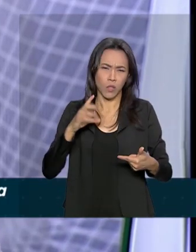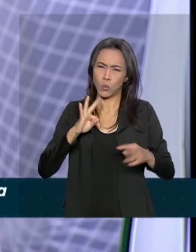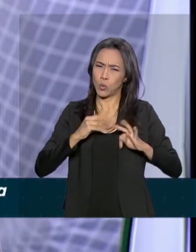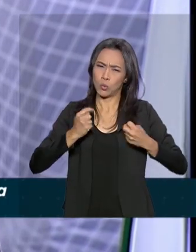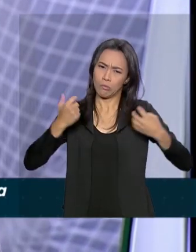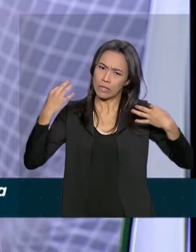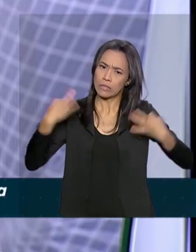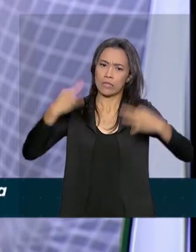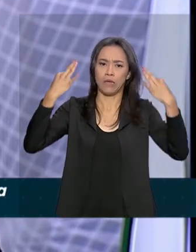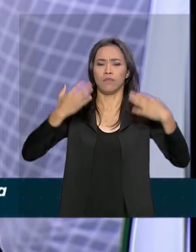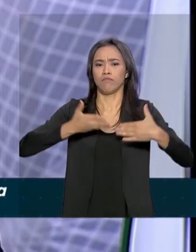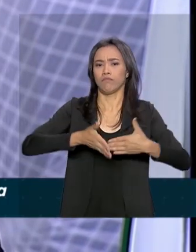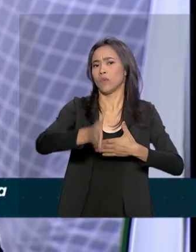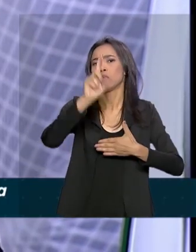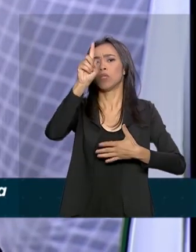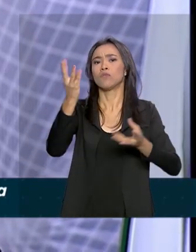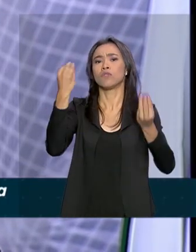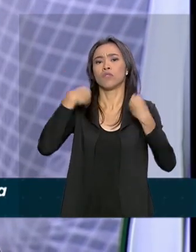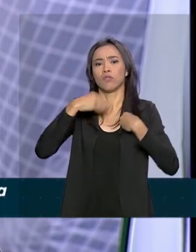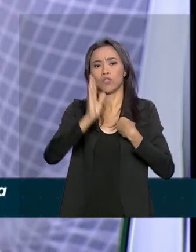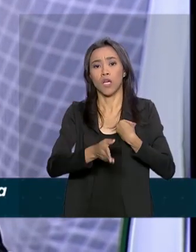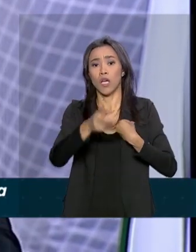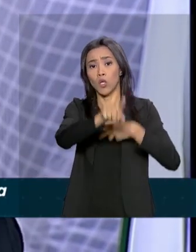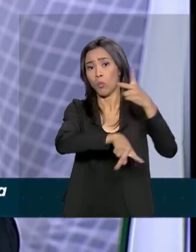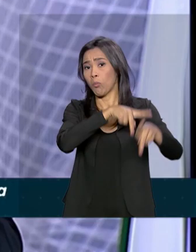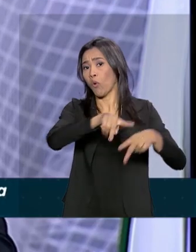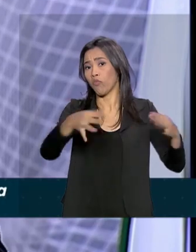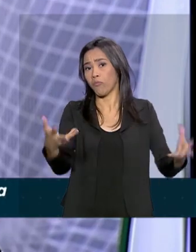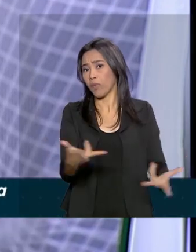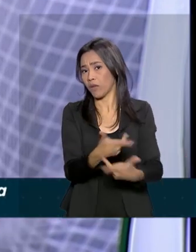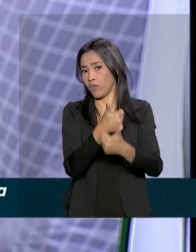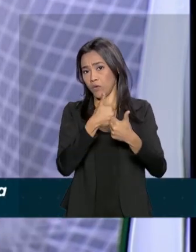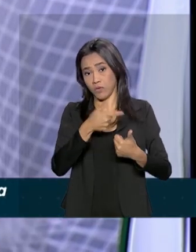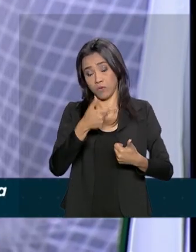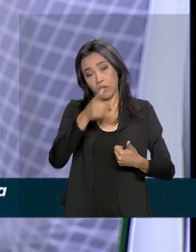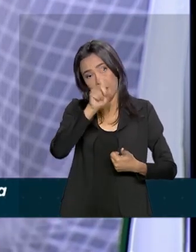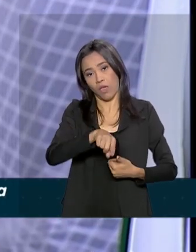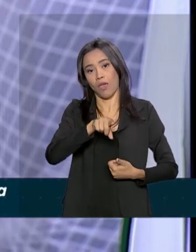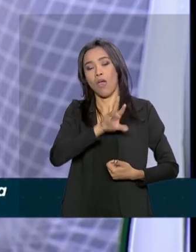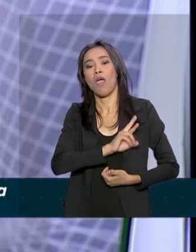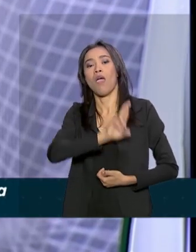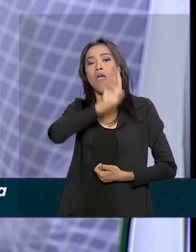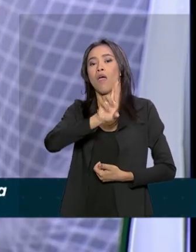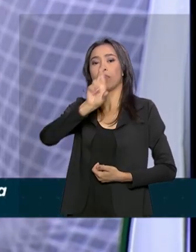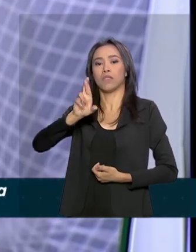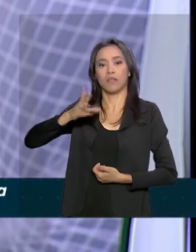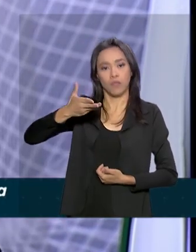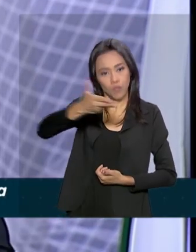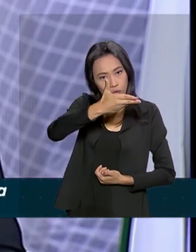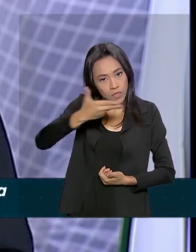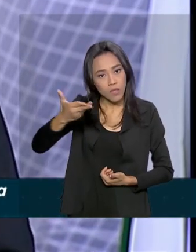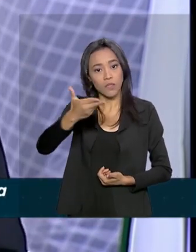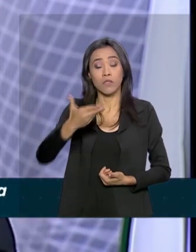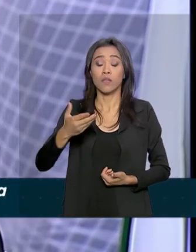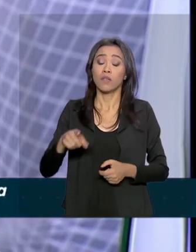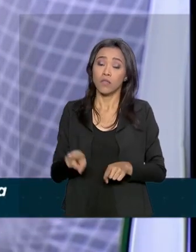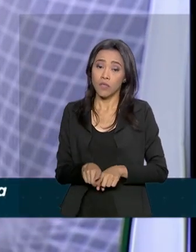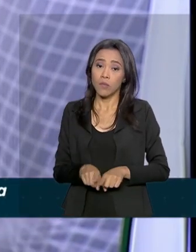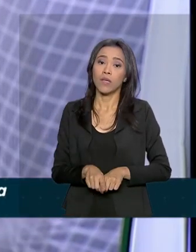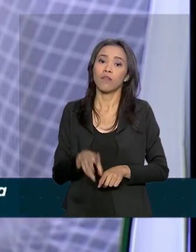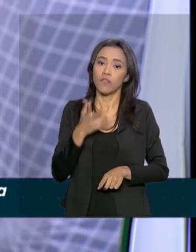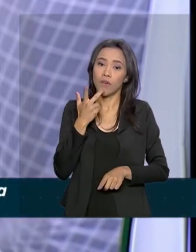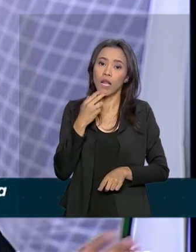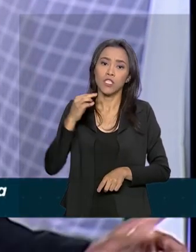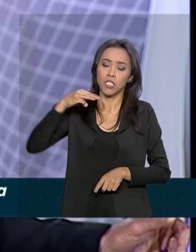deu e com o povo maravilhoso que temos ao nosso lado, bem representado por vocês. E para dizer que não deixei de falar de